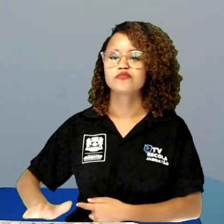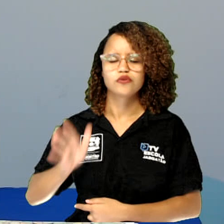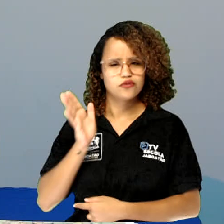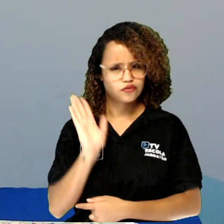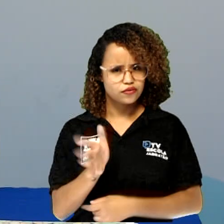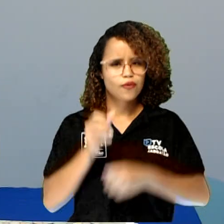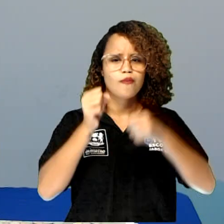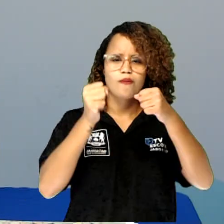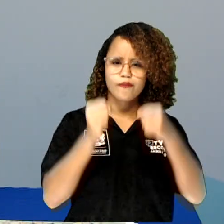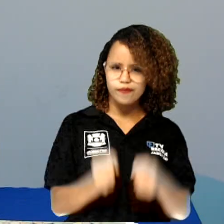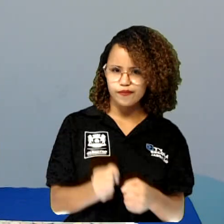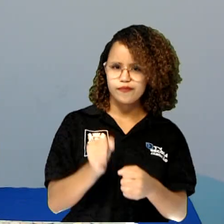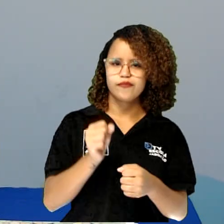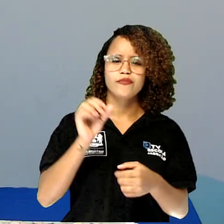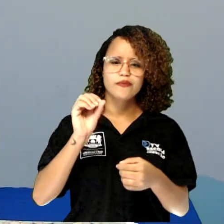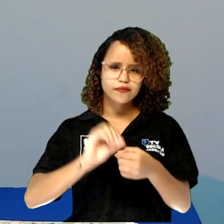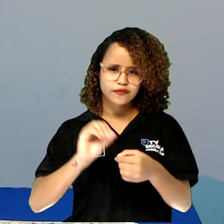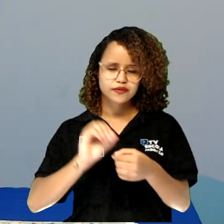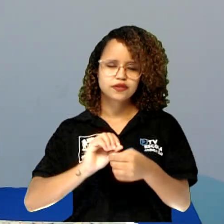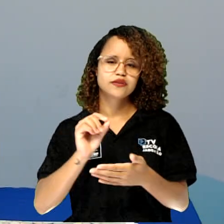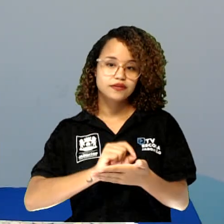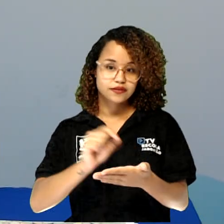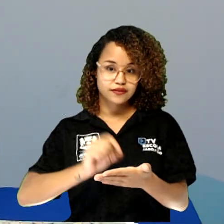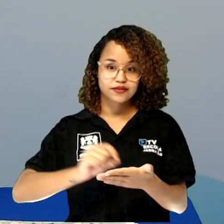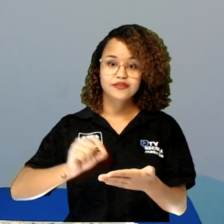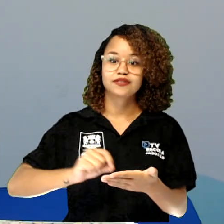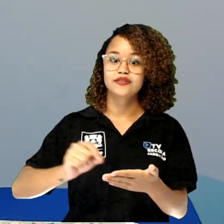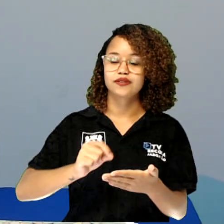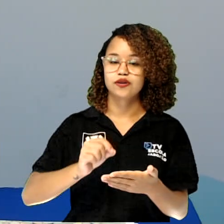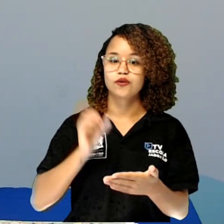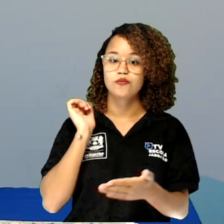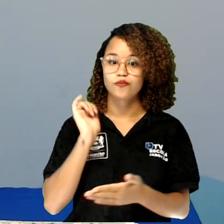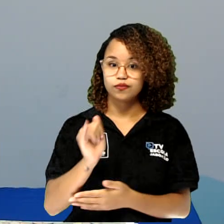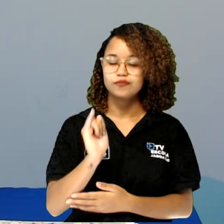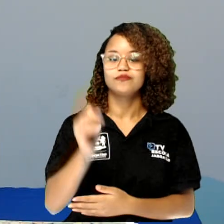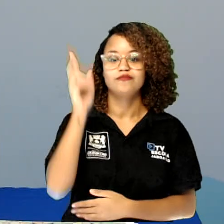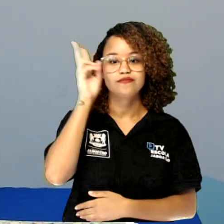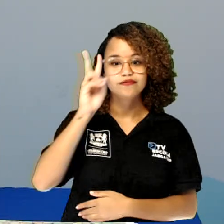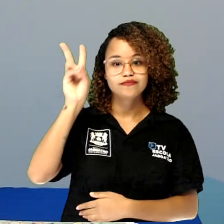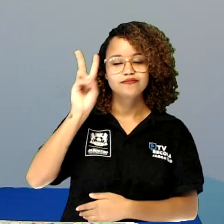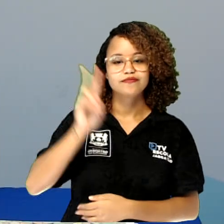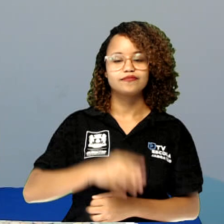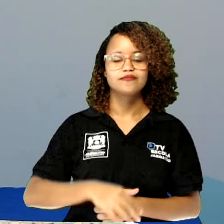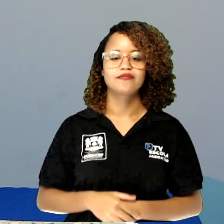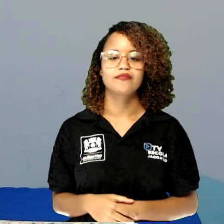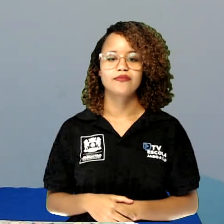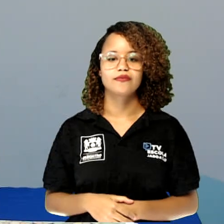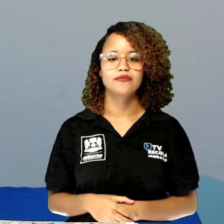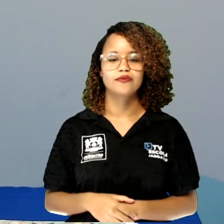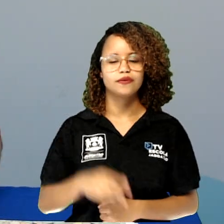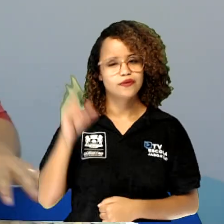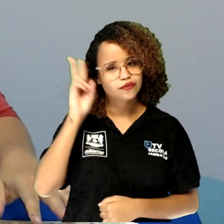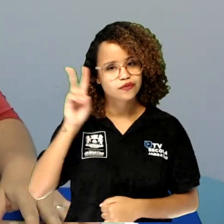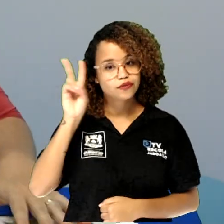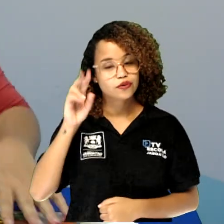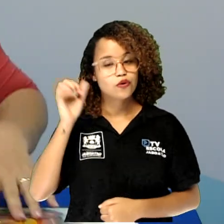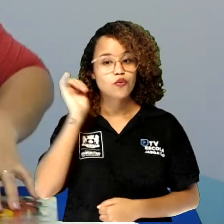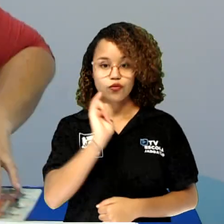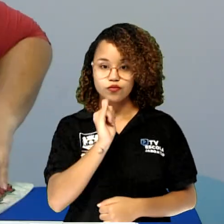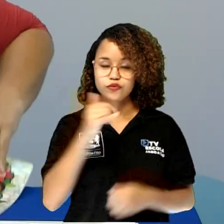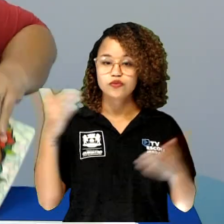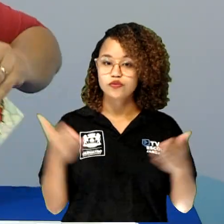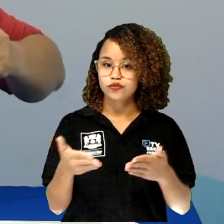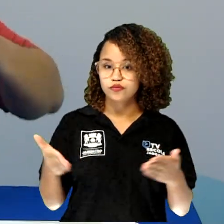já pode criar, escrever e publicar as nossas histórias. Essa história que eu vou contar para vocês hoje